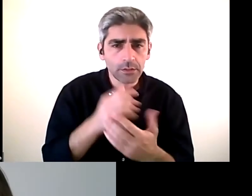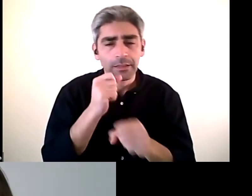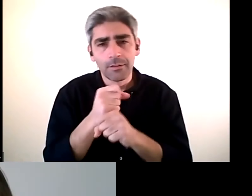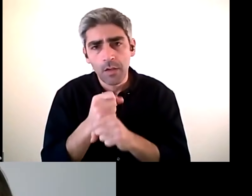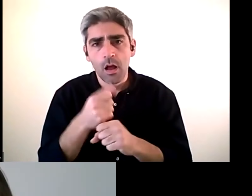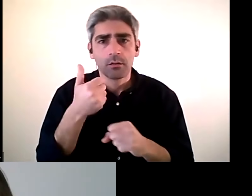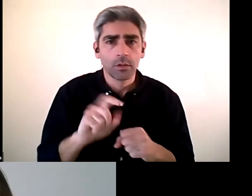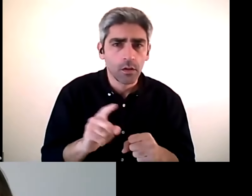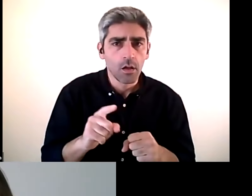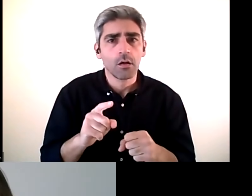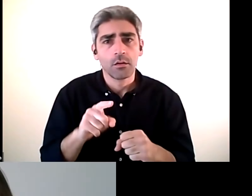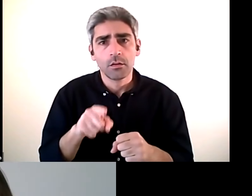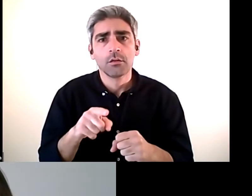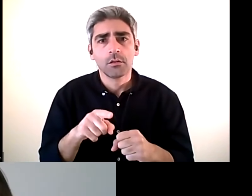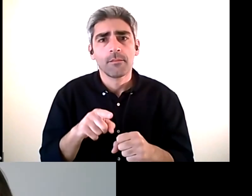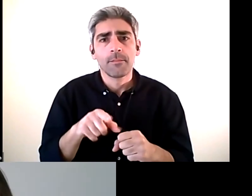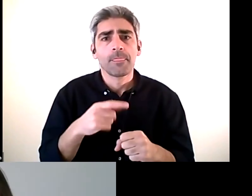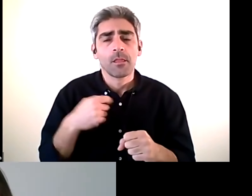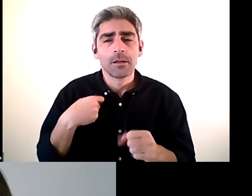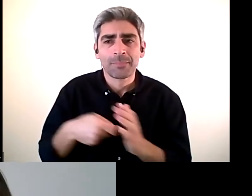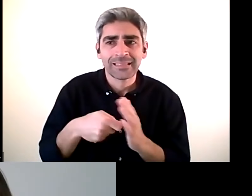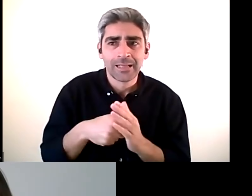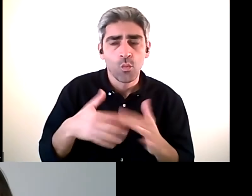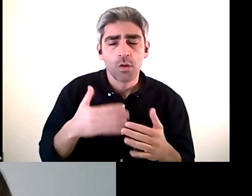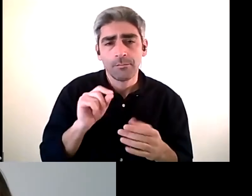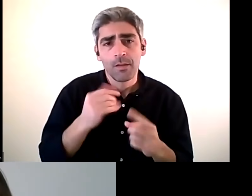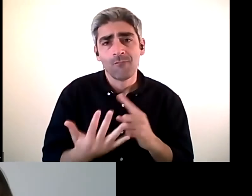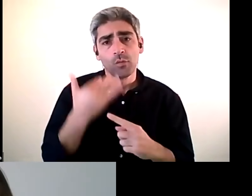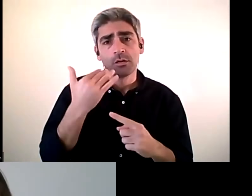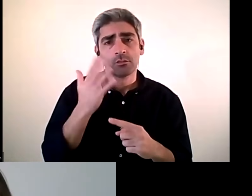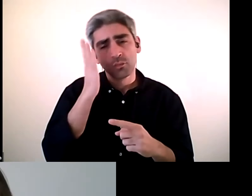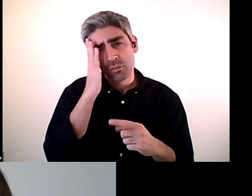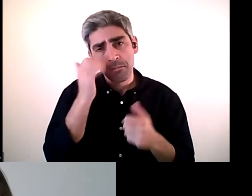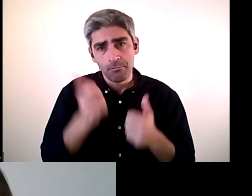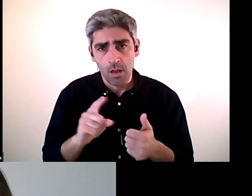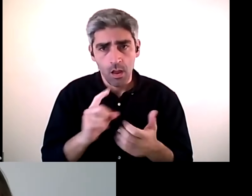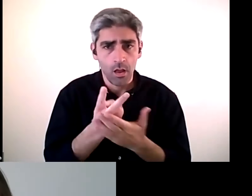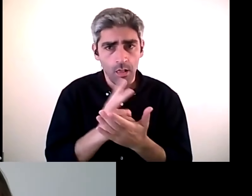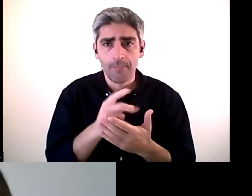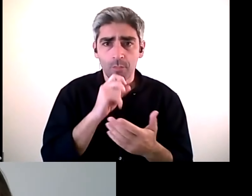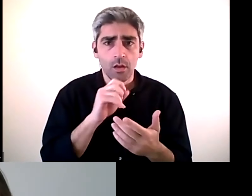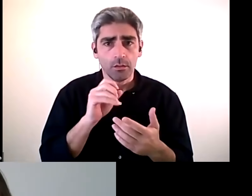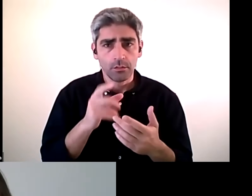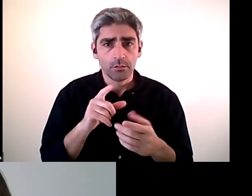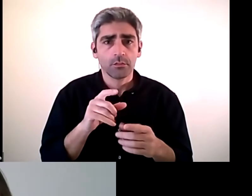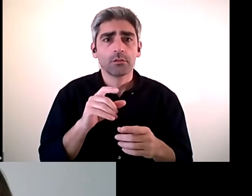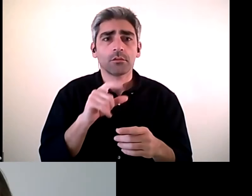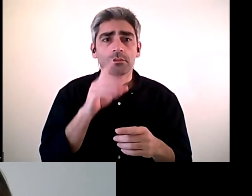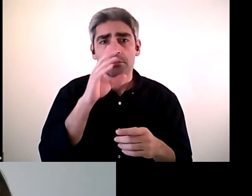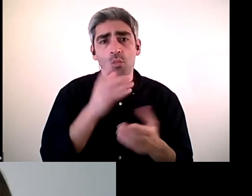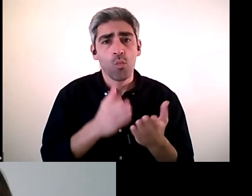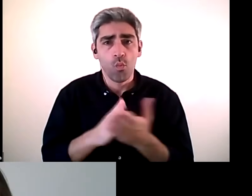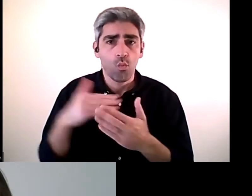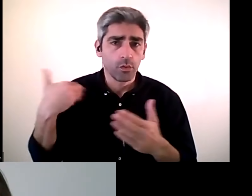trabalho, se estou muito pressionado, isso altera os padrões de sono e, naturalmente, se houver aqui um